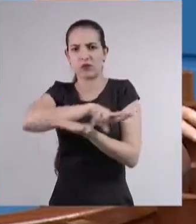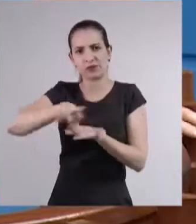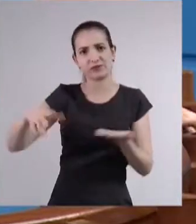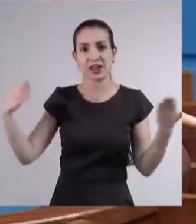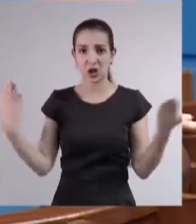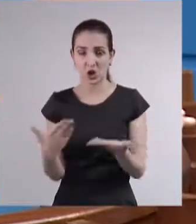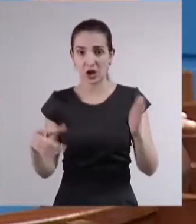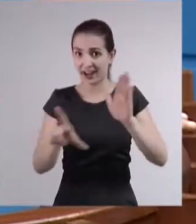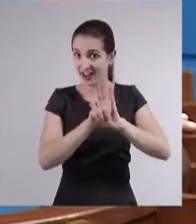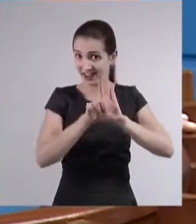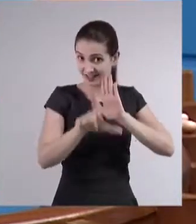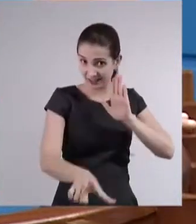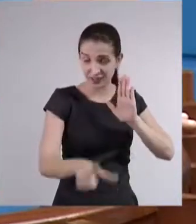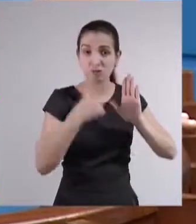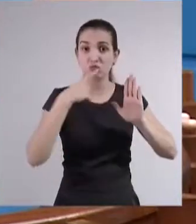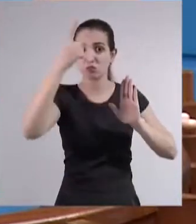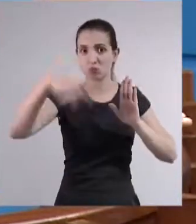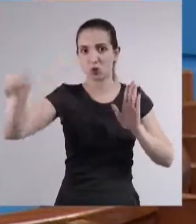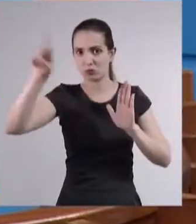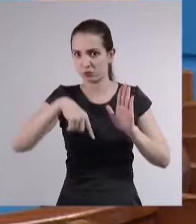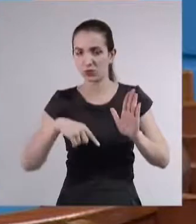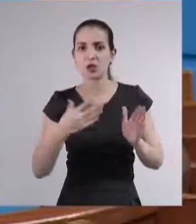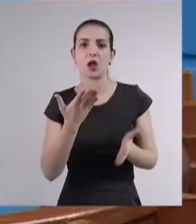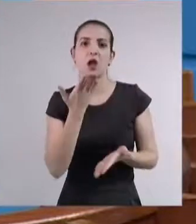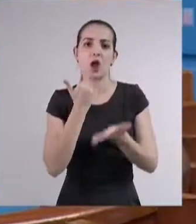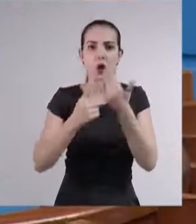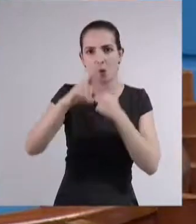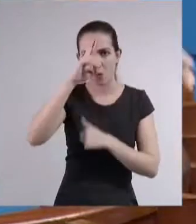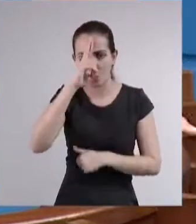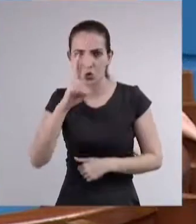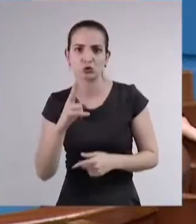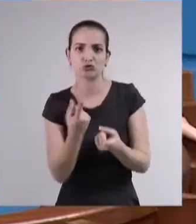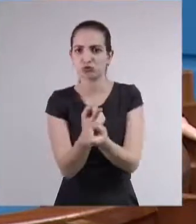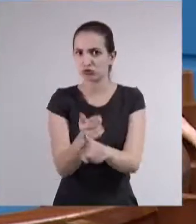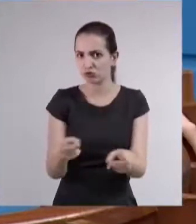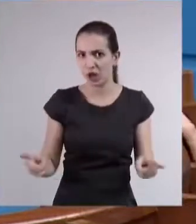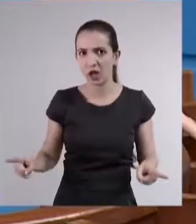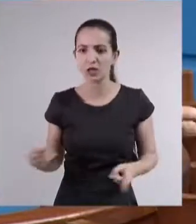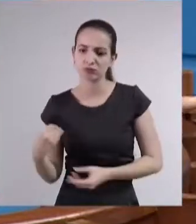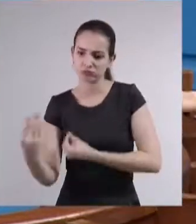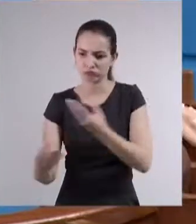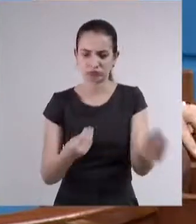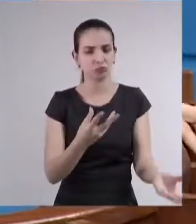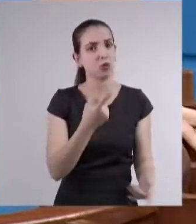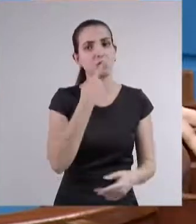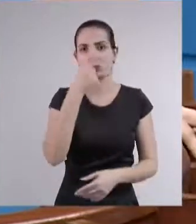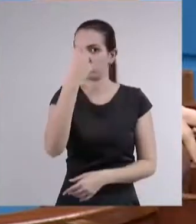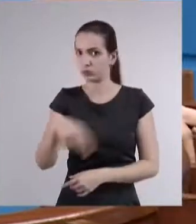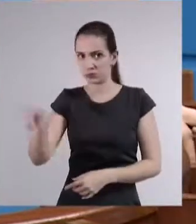mais pela legislação. Almoço, churrasco, não é mais permitido.